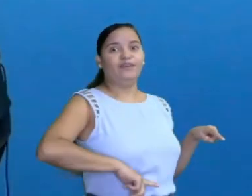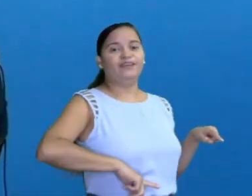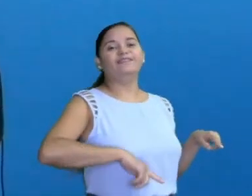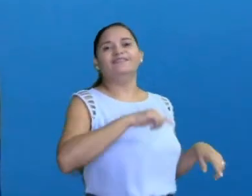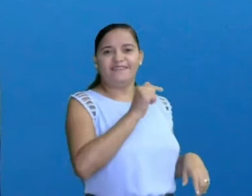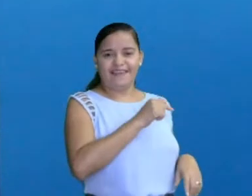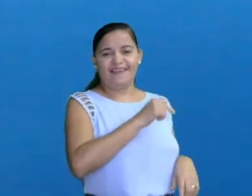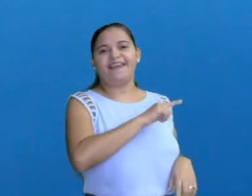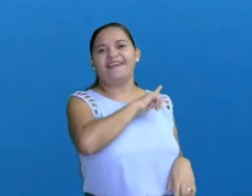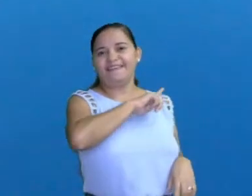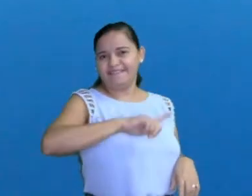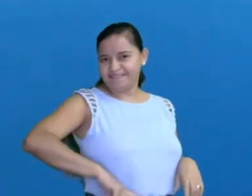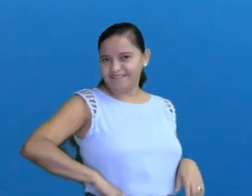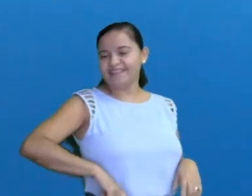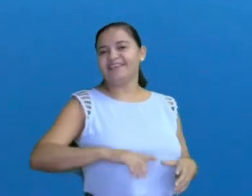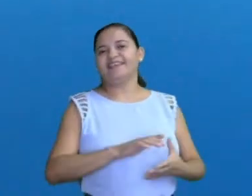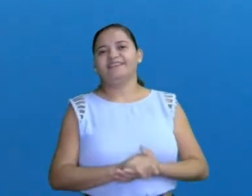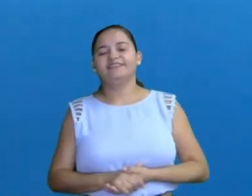Público.